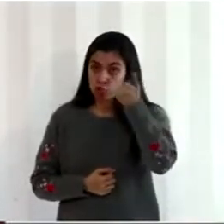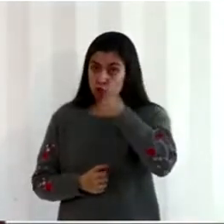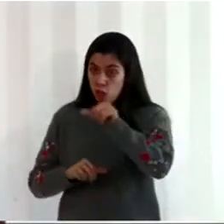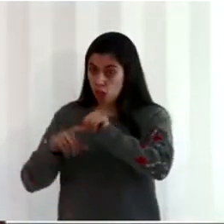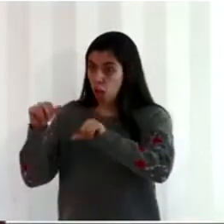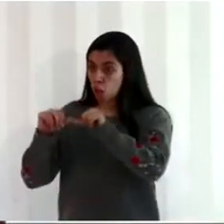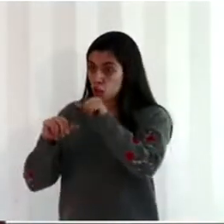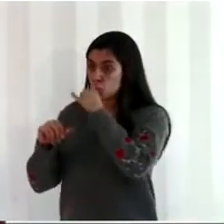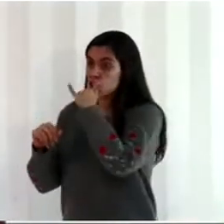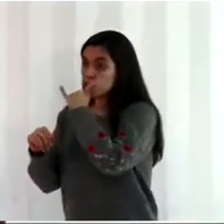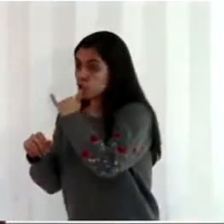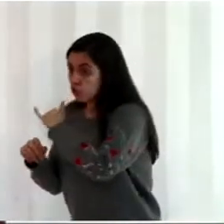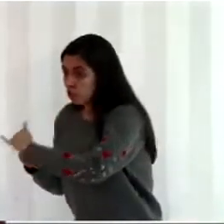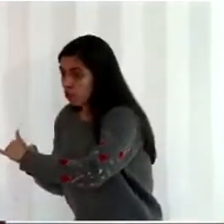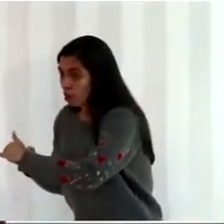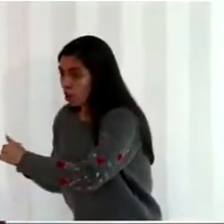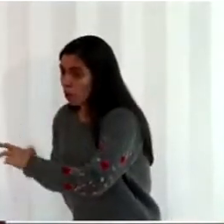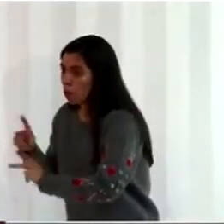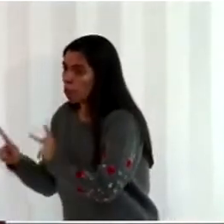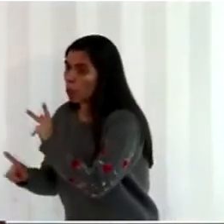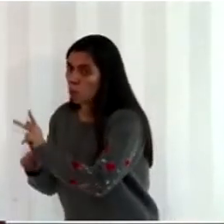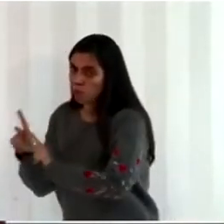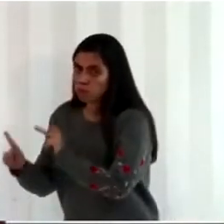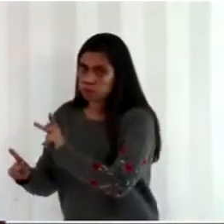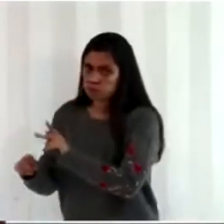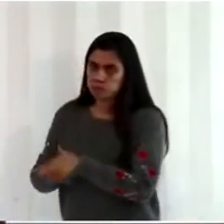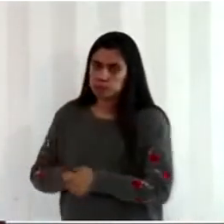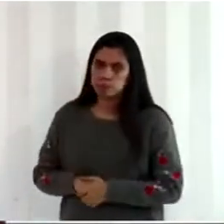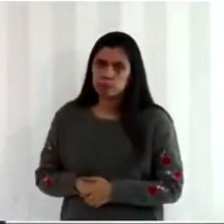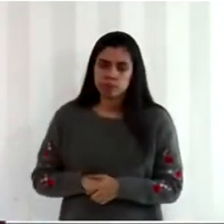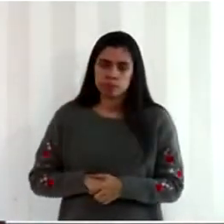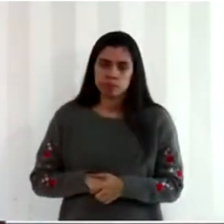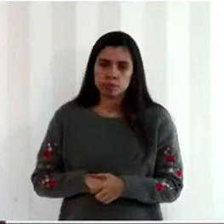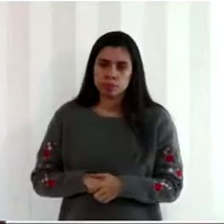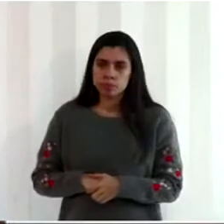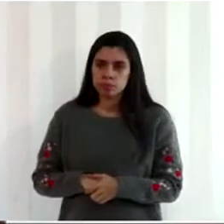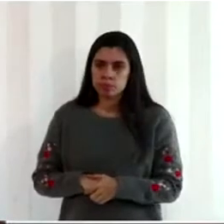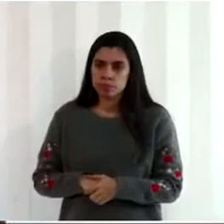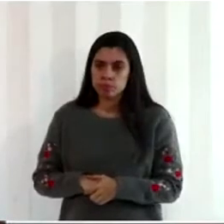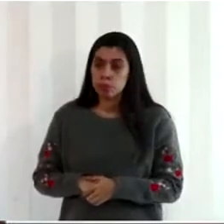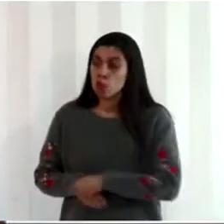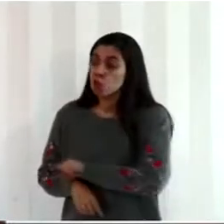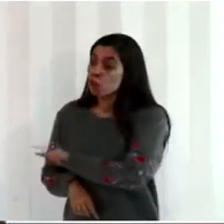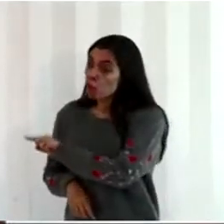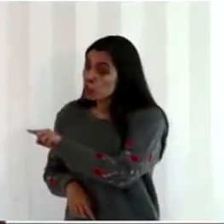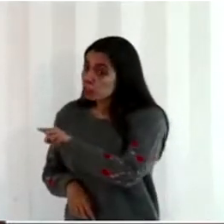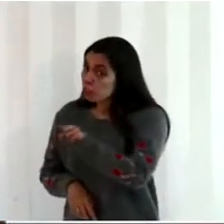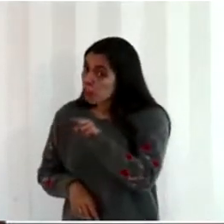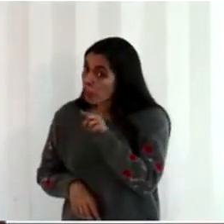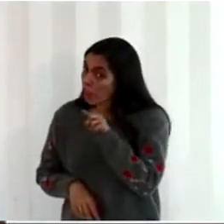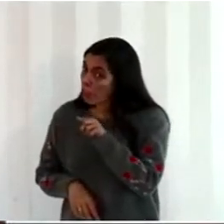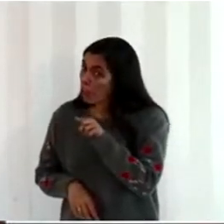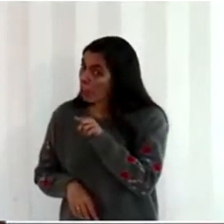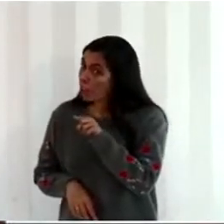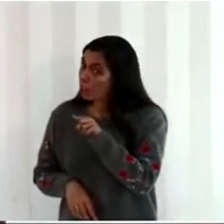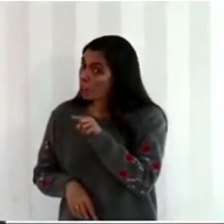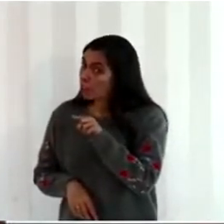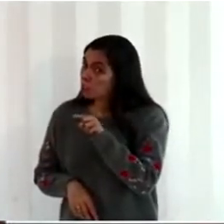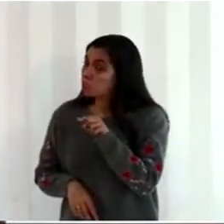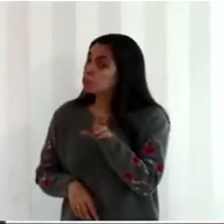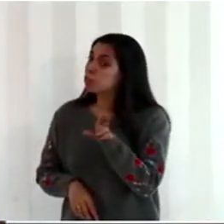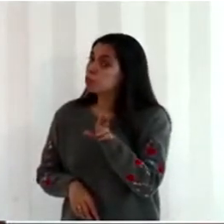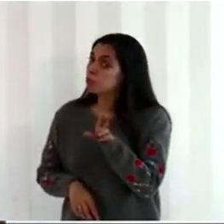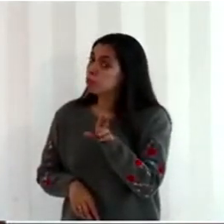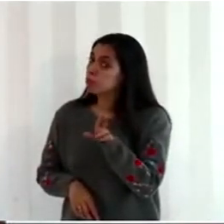que estava vivendo naquela época: vocês estão sofrendo e sofreram as consequências, porque vocês não escutaram a minha voz, vocês